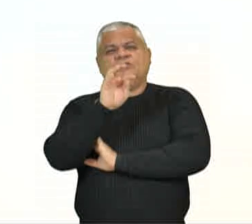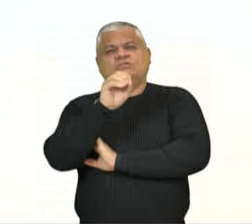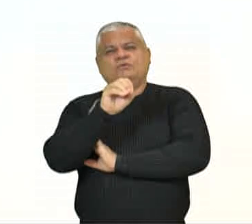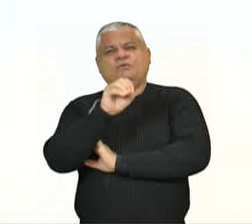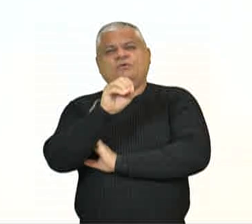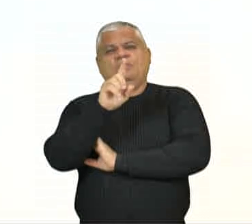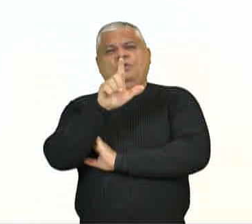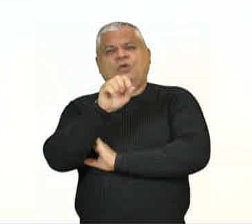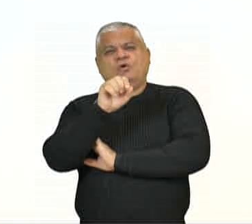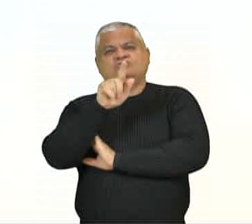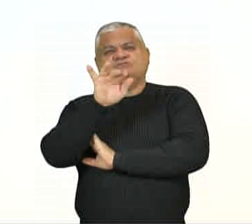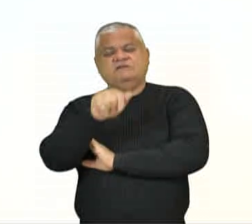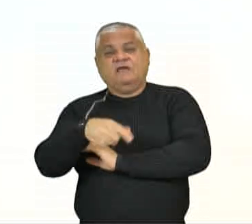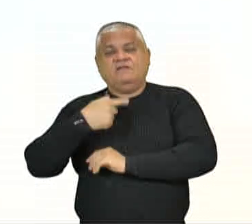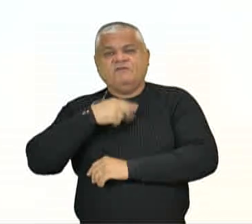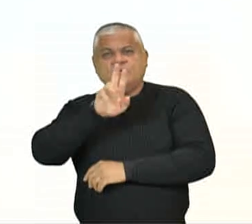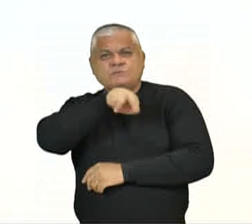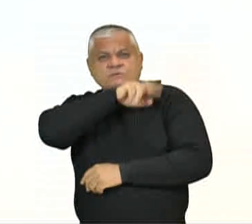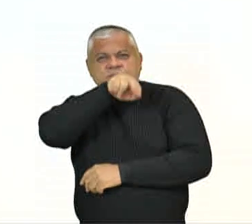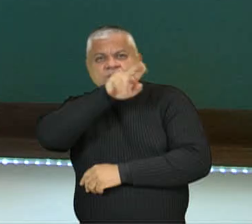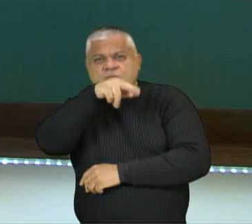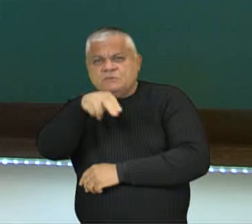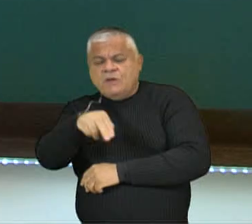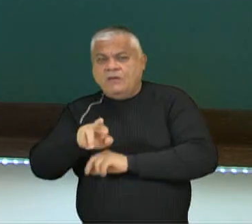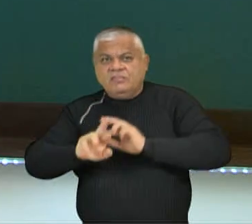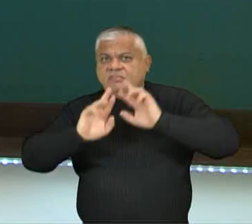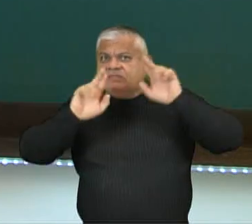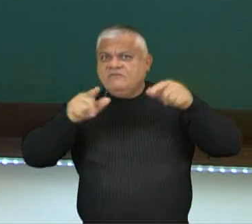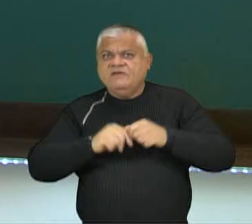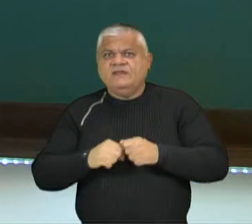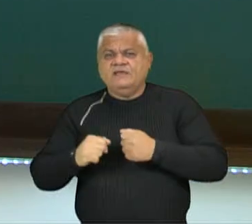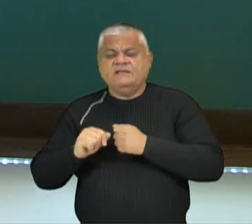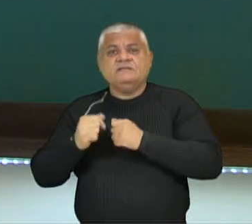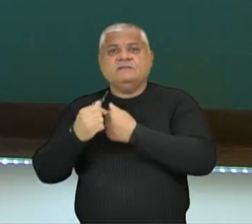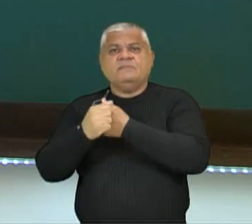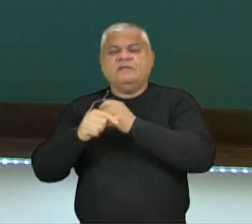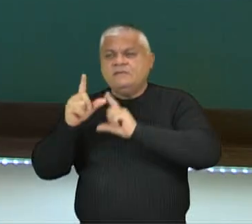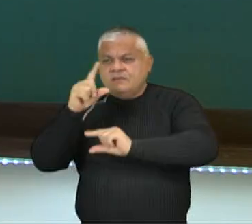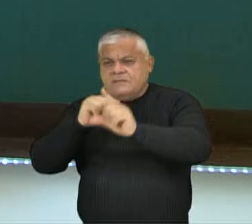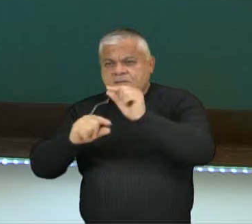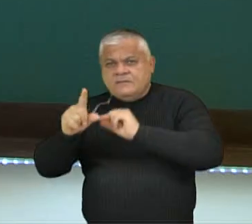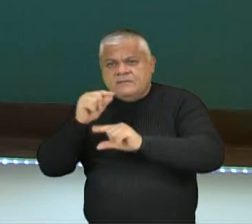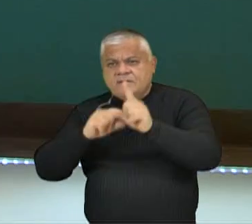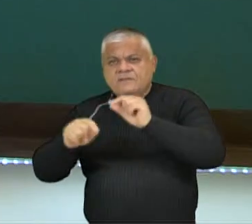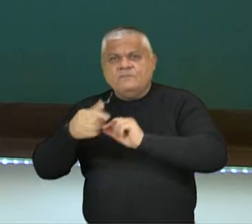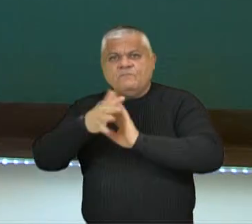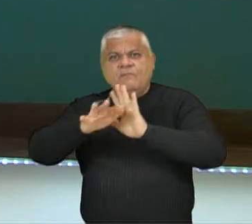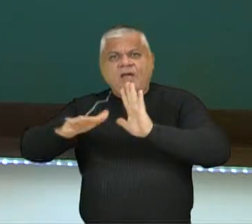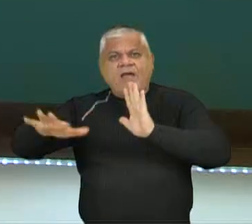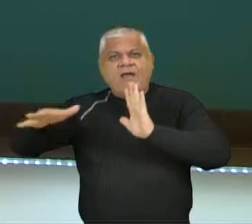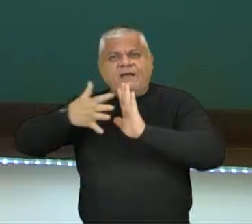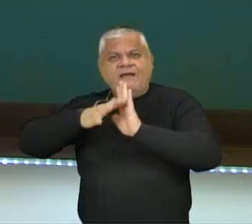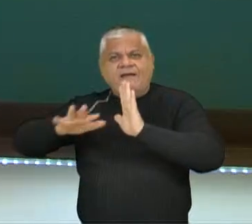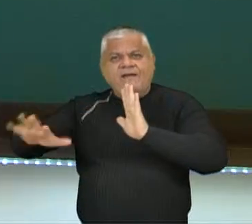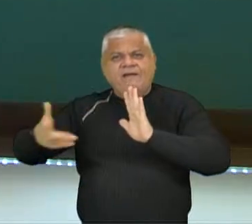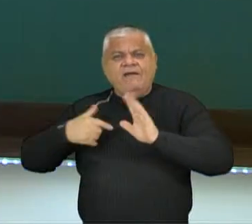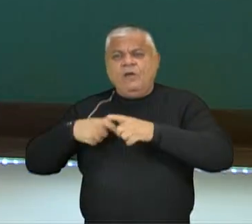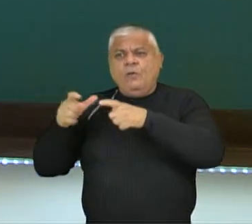nova espécie de serpente e de estrela do mar que estava localizada na região dos